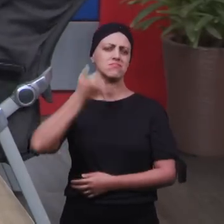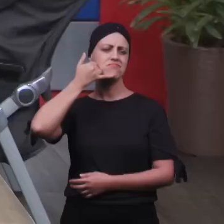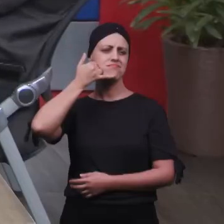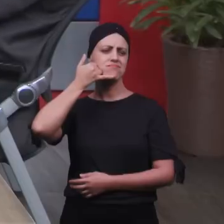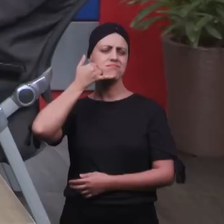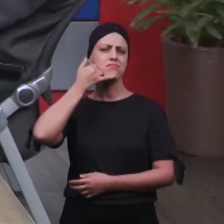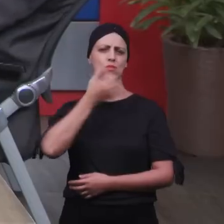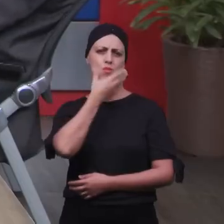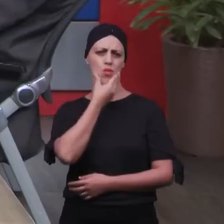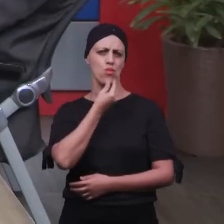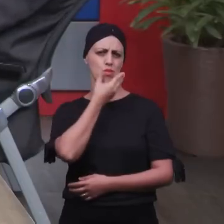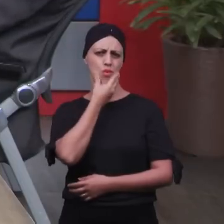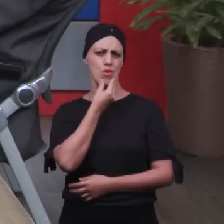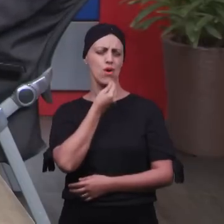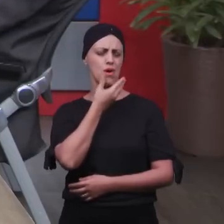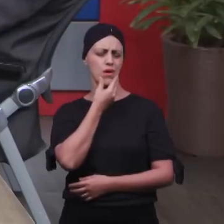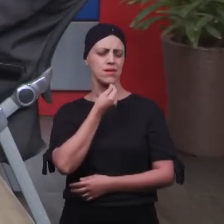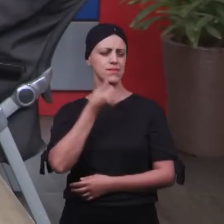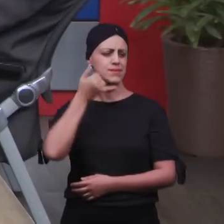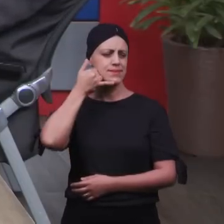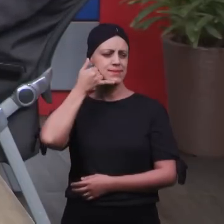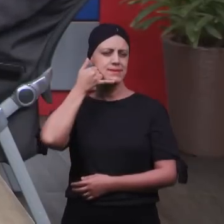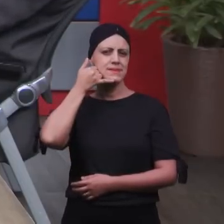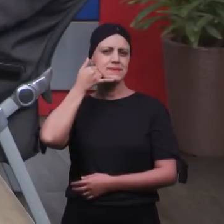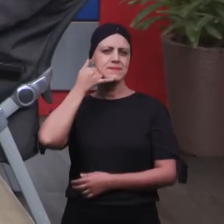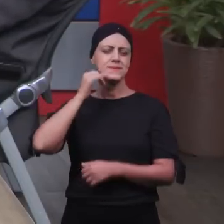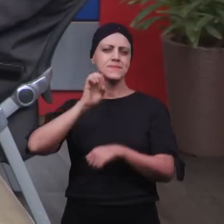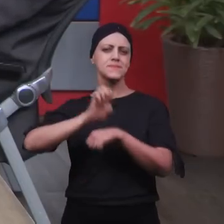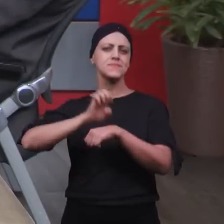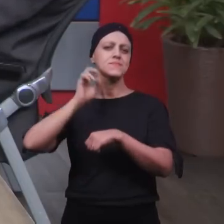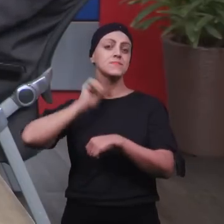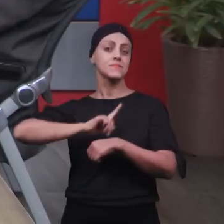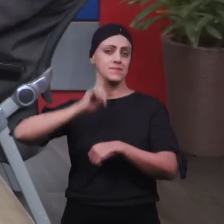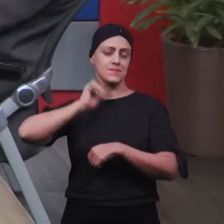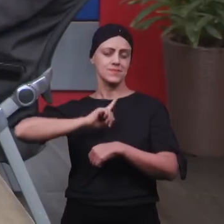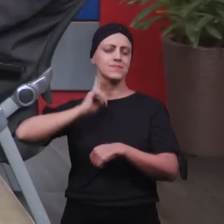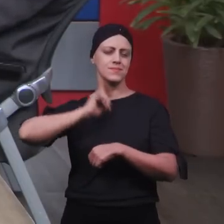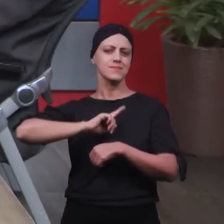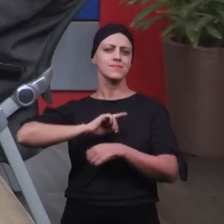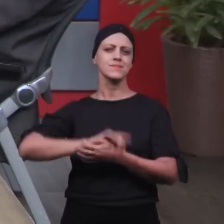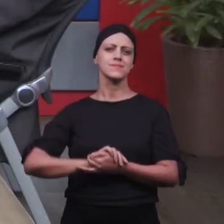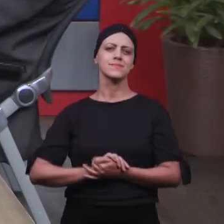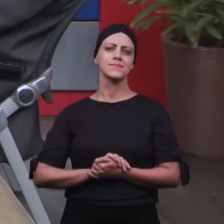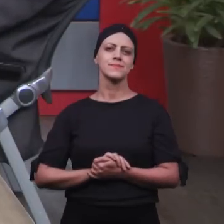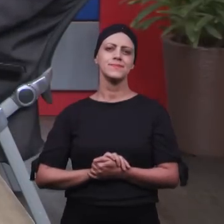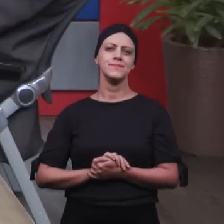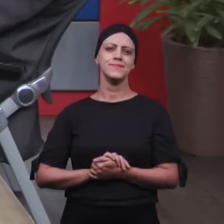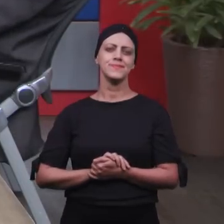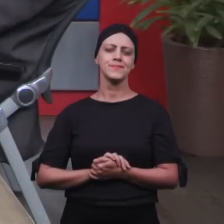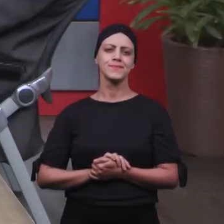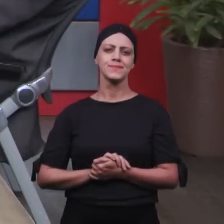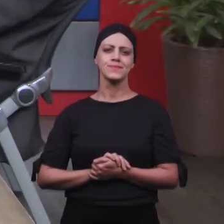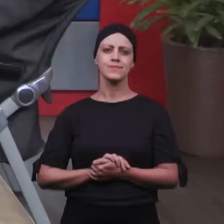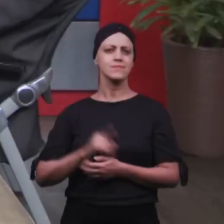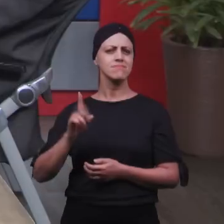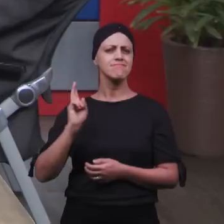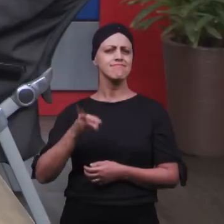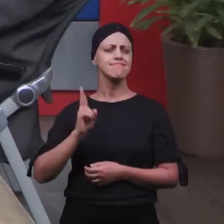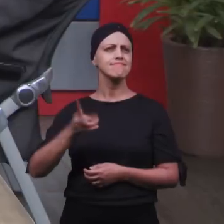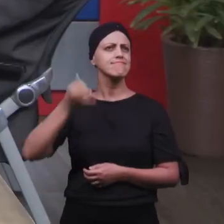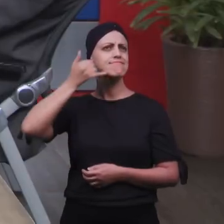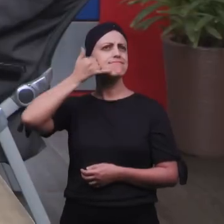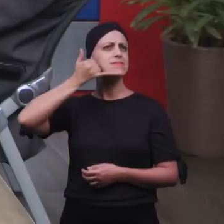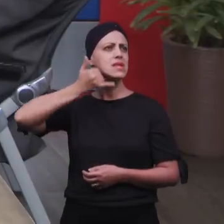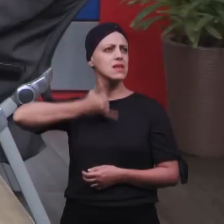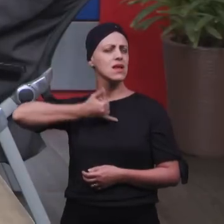senhor do estado de Minas Gerais, uma das cidades do estado de Minas Gerais, ele sempre ligava e ele